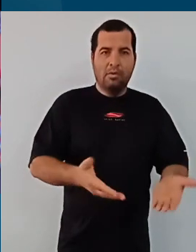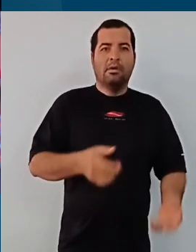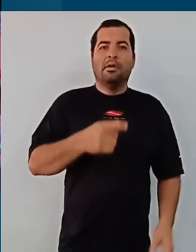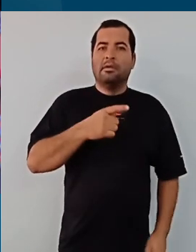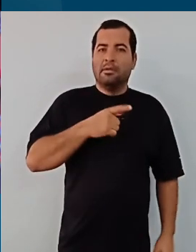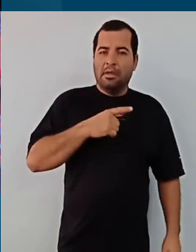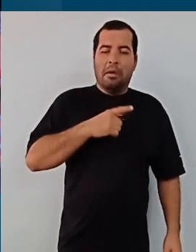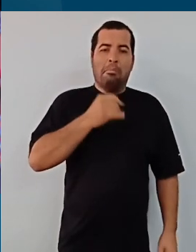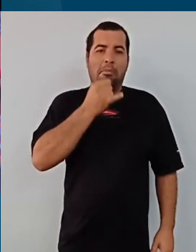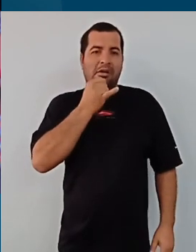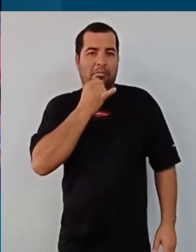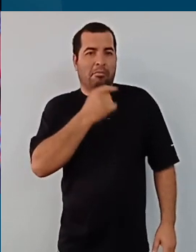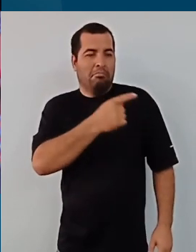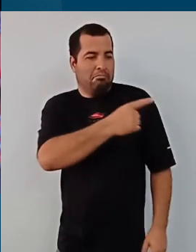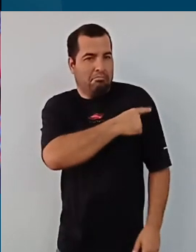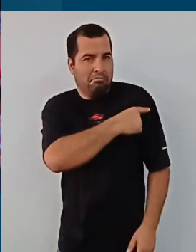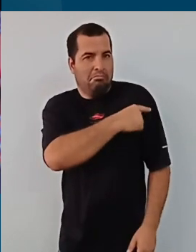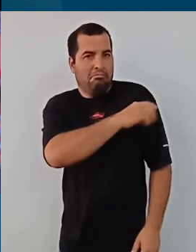no ensino médio